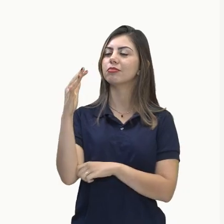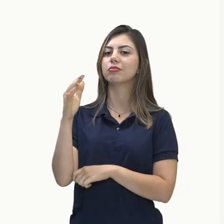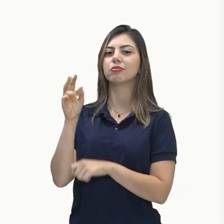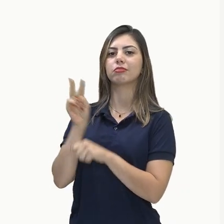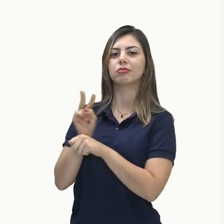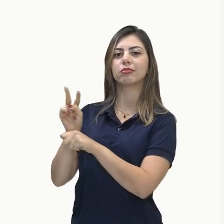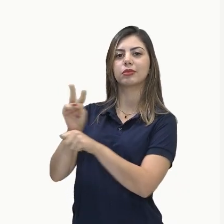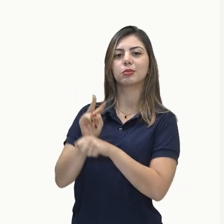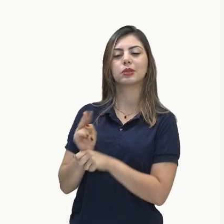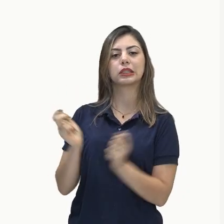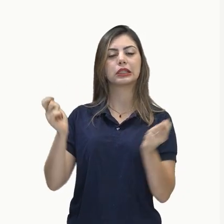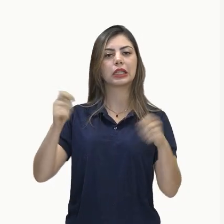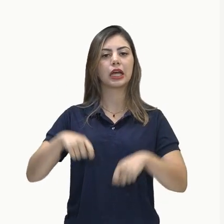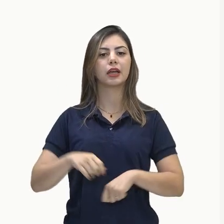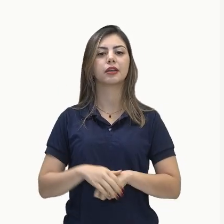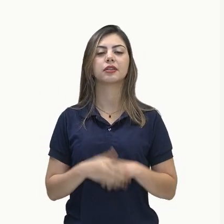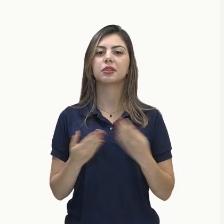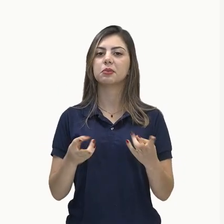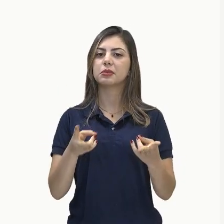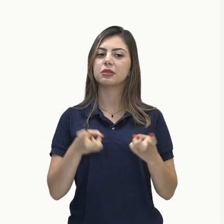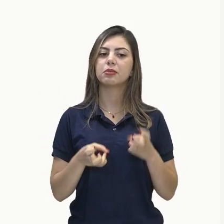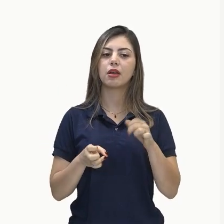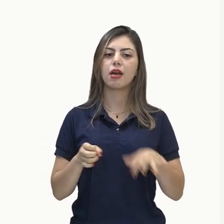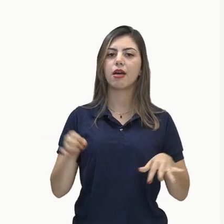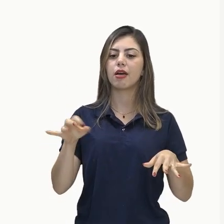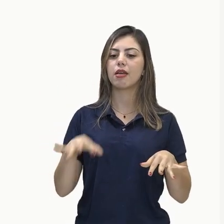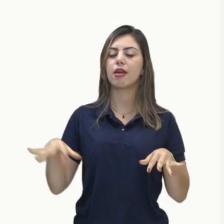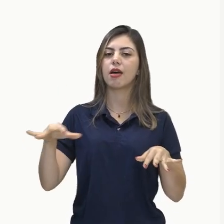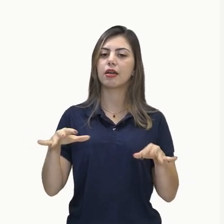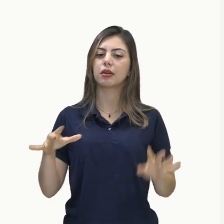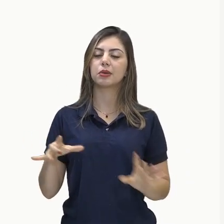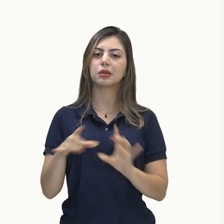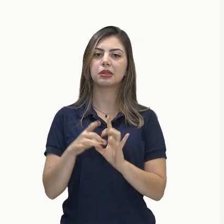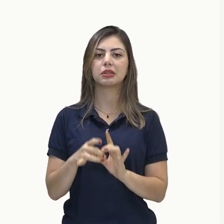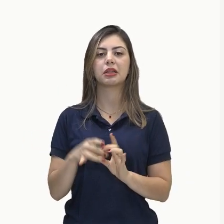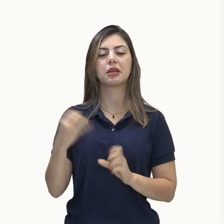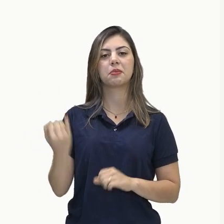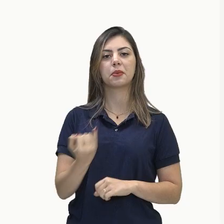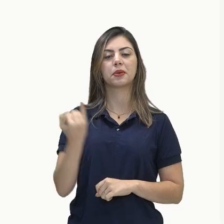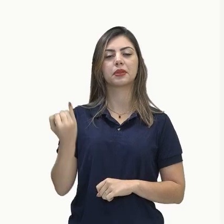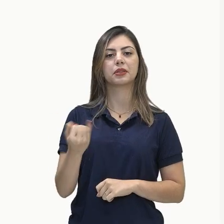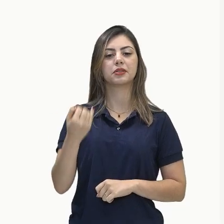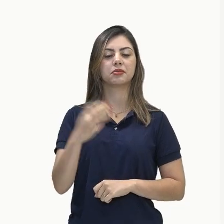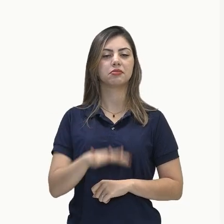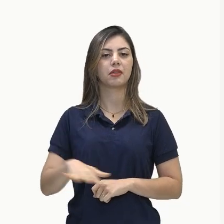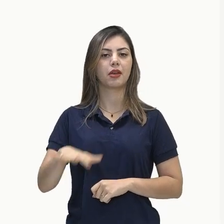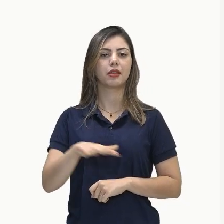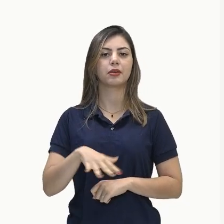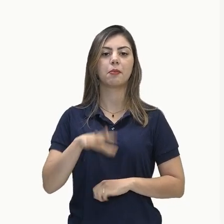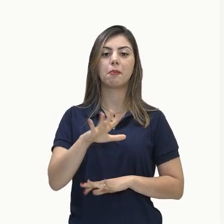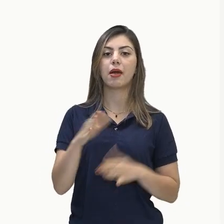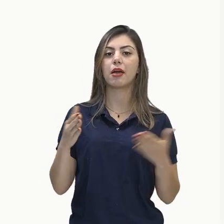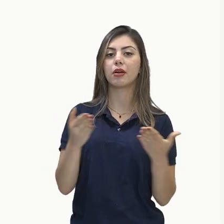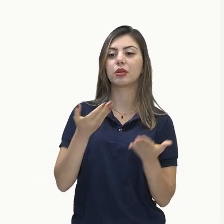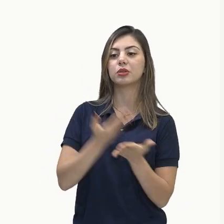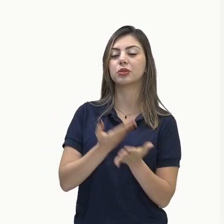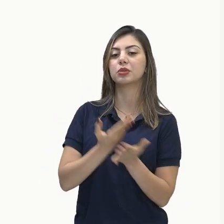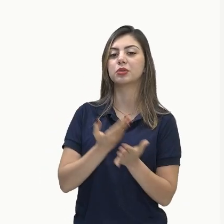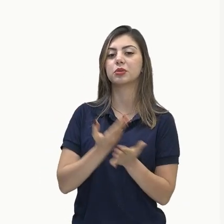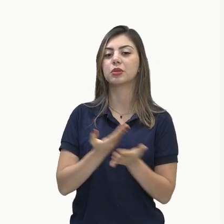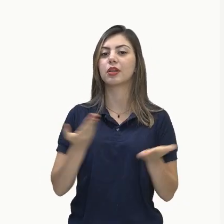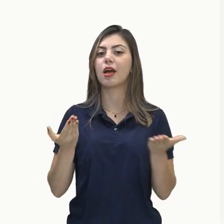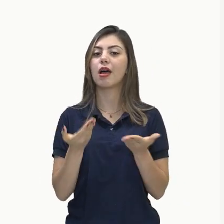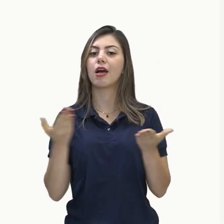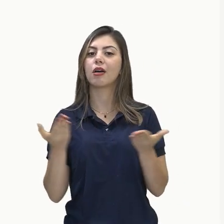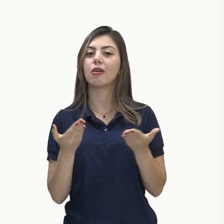corredor ecológico é, né, um dos grandes exemplos para a cidade de Manaus. E que tal a gente conhecer mais a fundo este